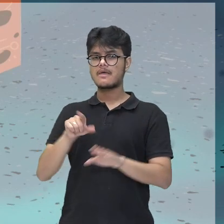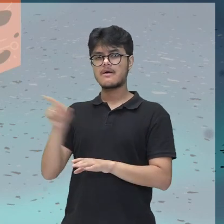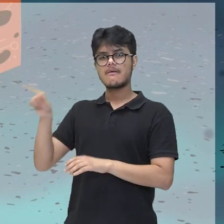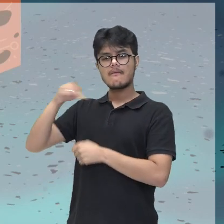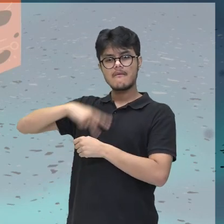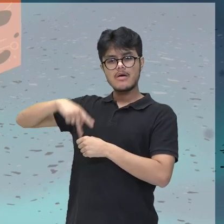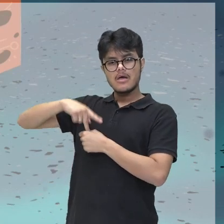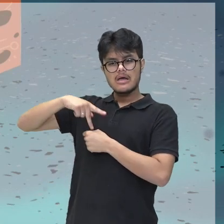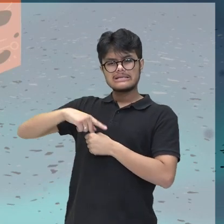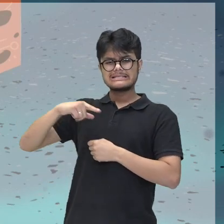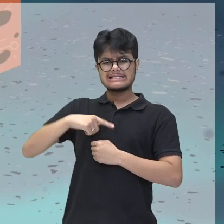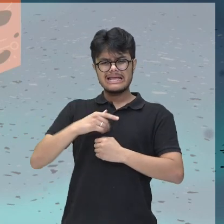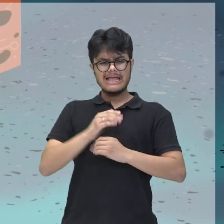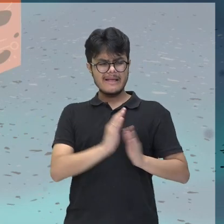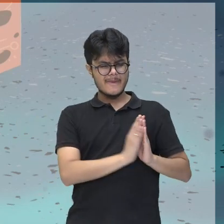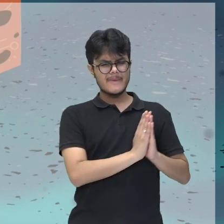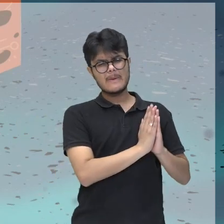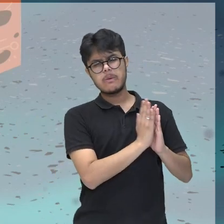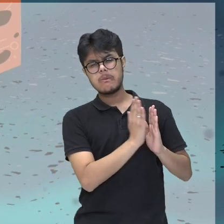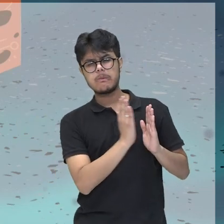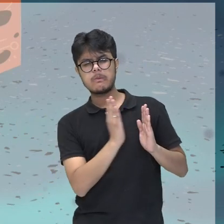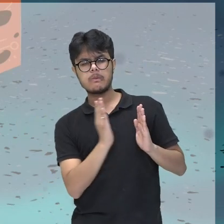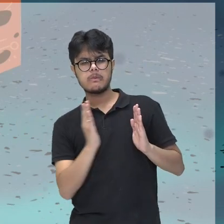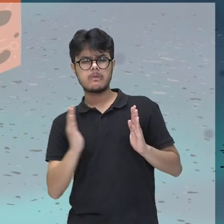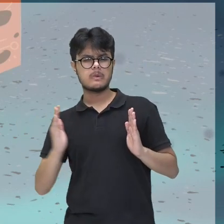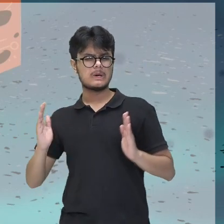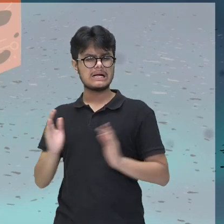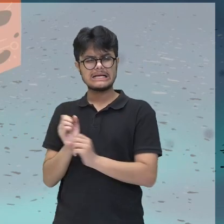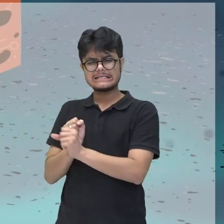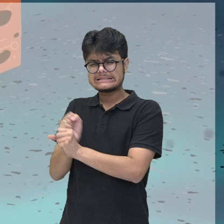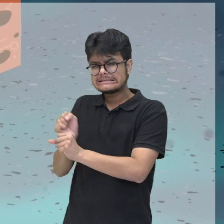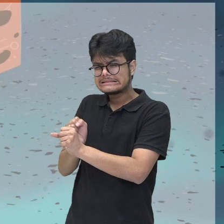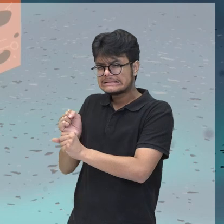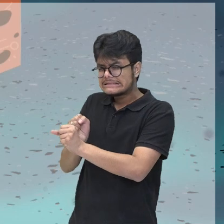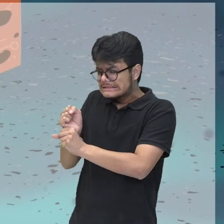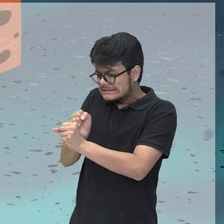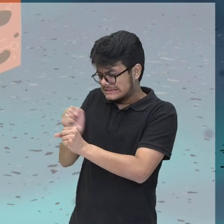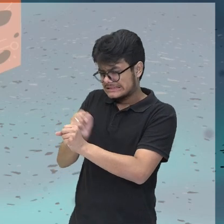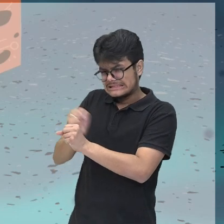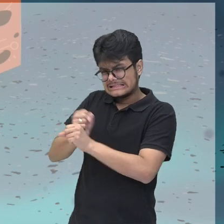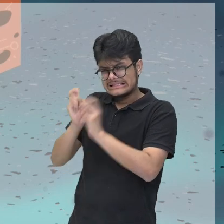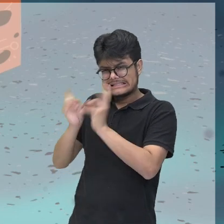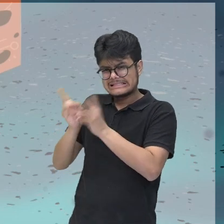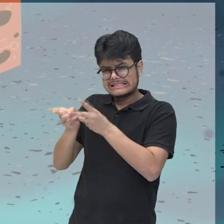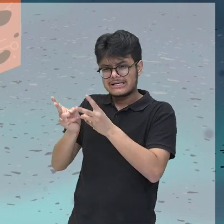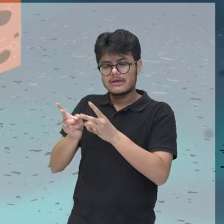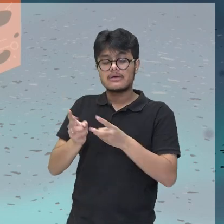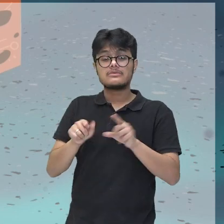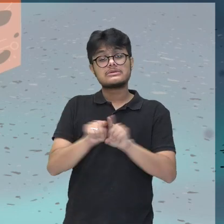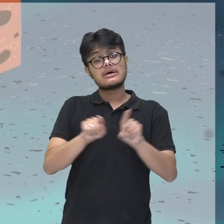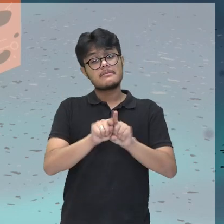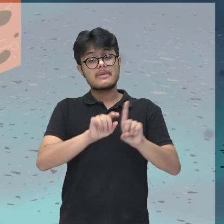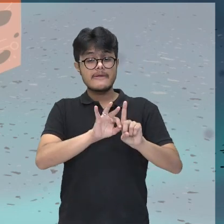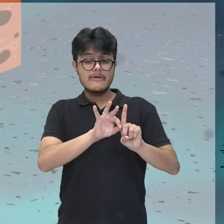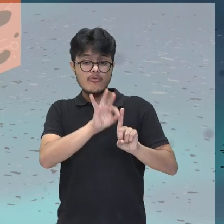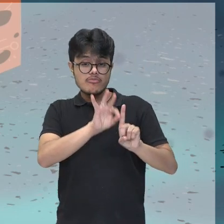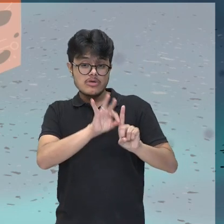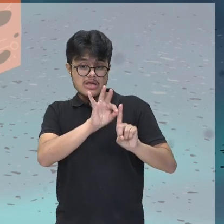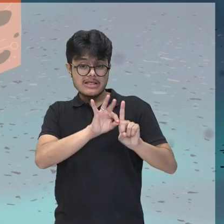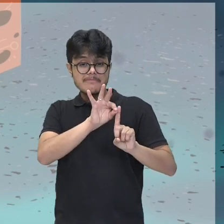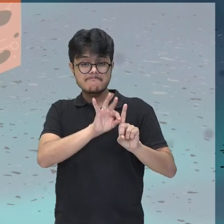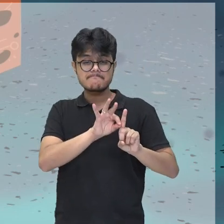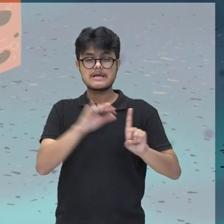que durou milhões de anos e que teve também aí um aumento da temperatura e da pressão que formou